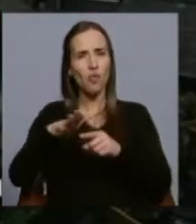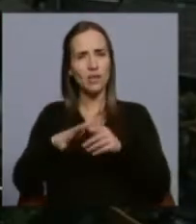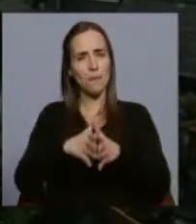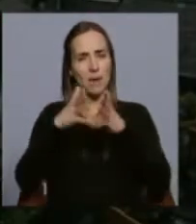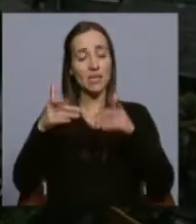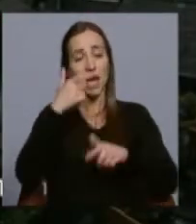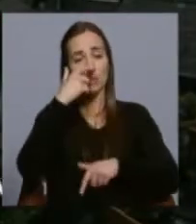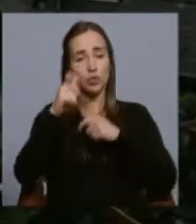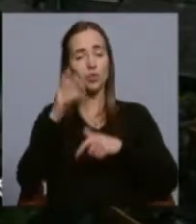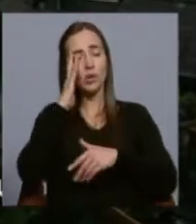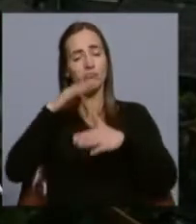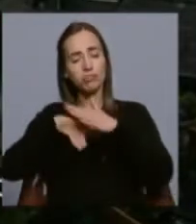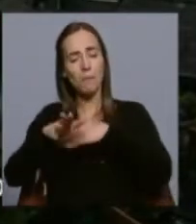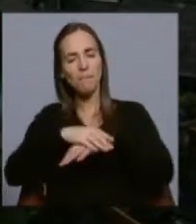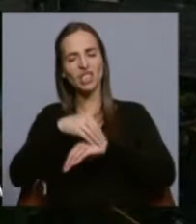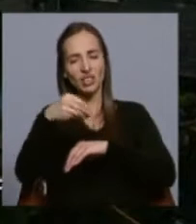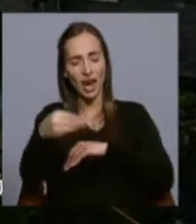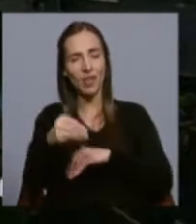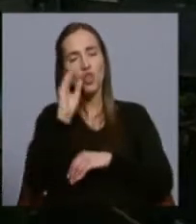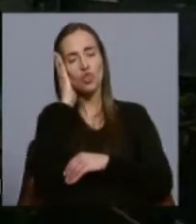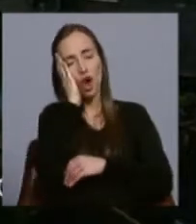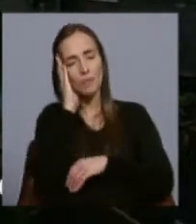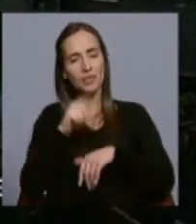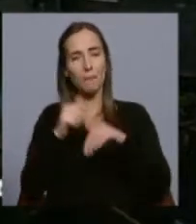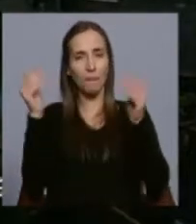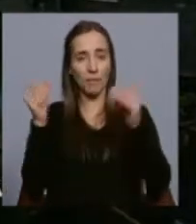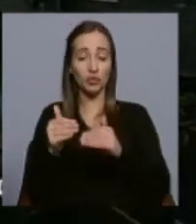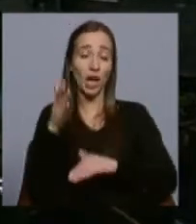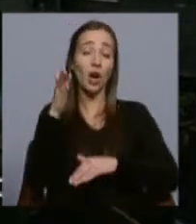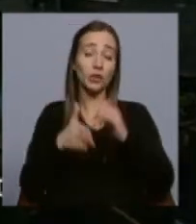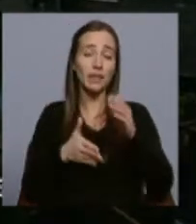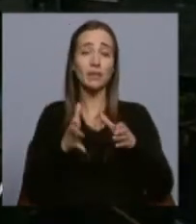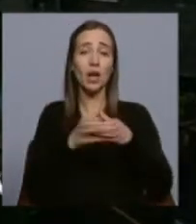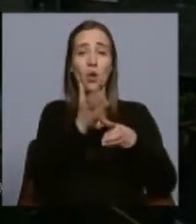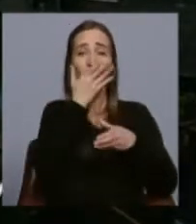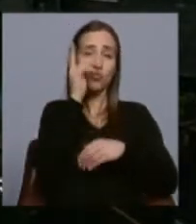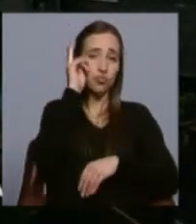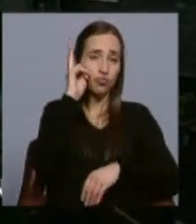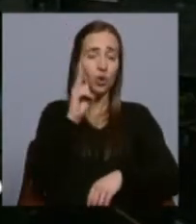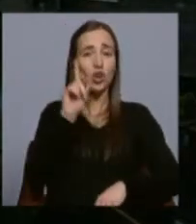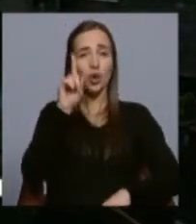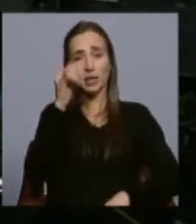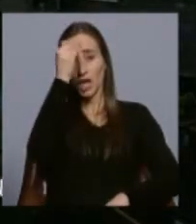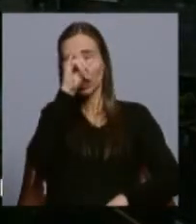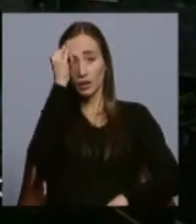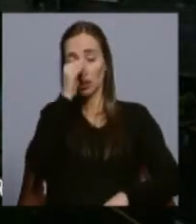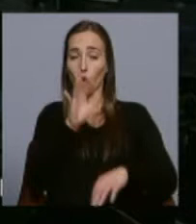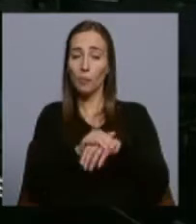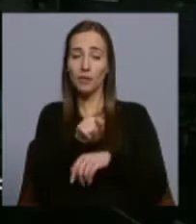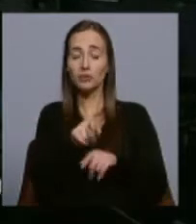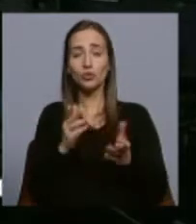tarde para a cama e dormem menos tempo. É o que acontece naquelas comunidades indígenas do norte da Argentina. E, portanto, isto é um estudo